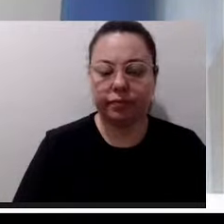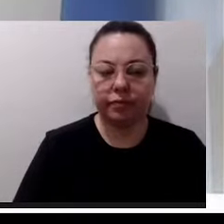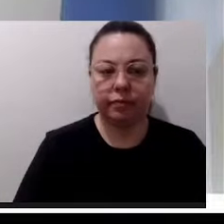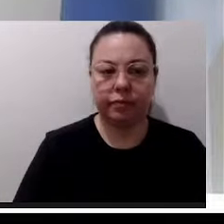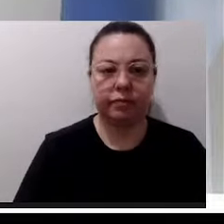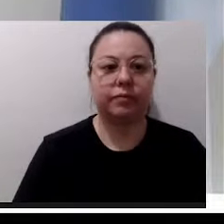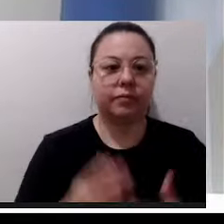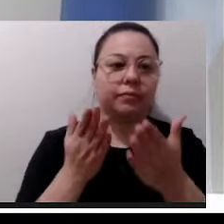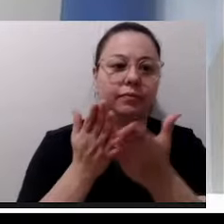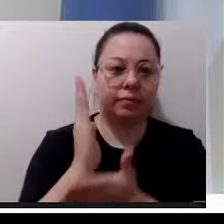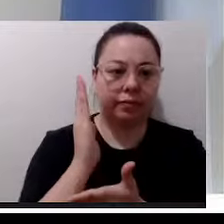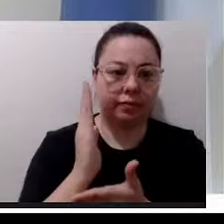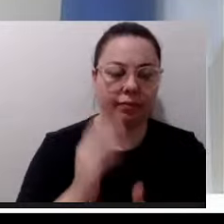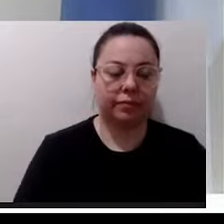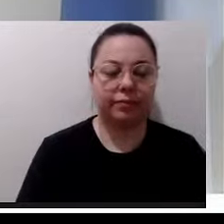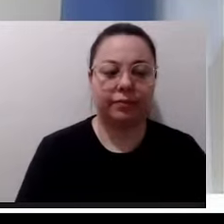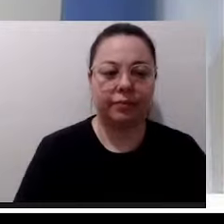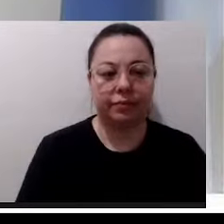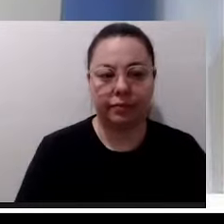Aprovada.